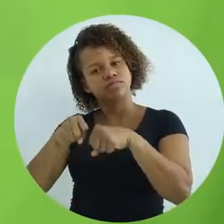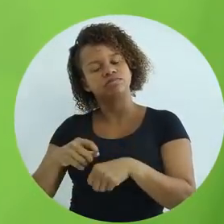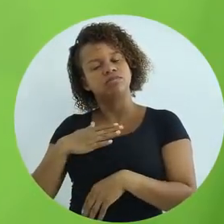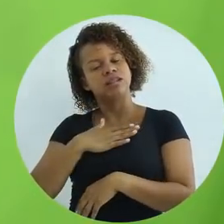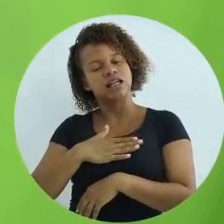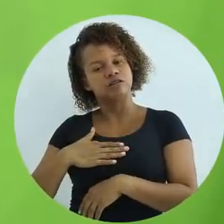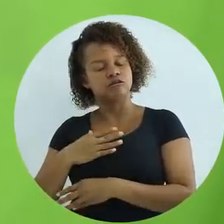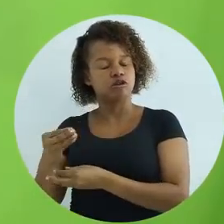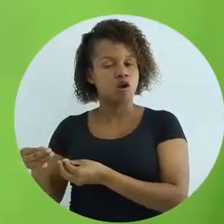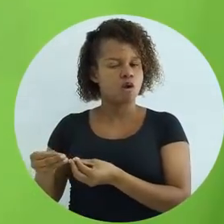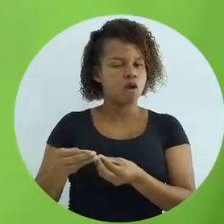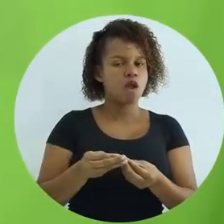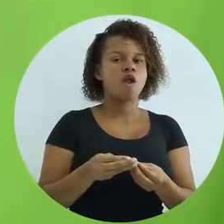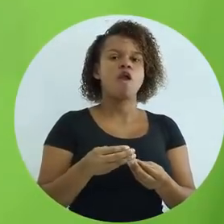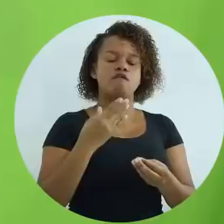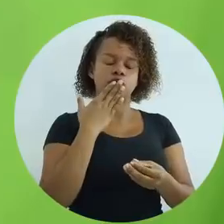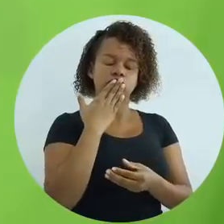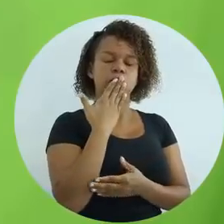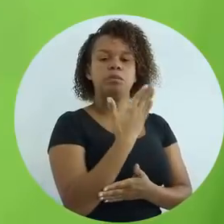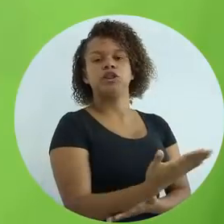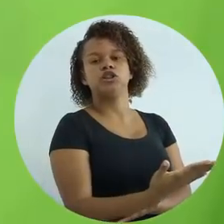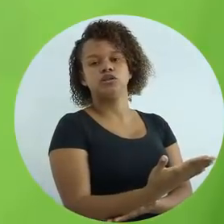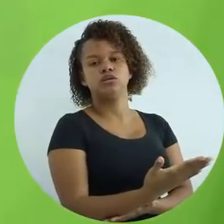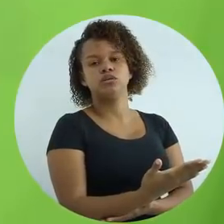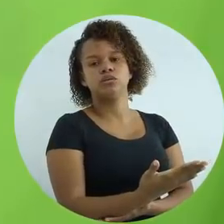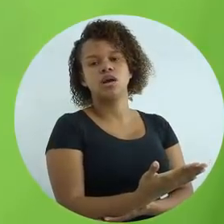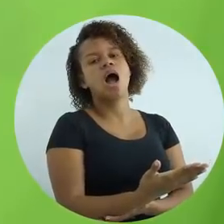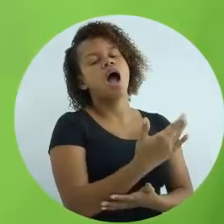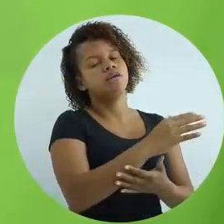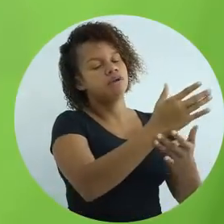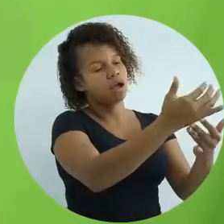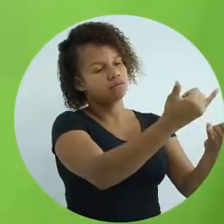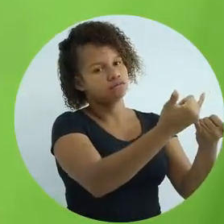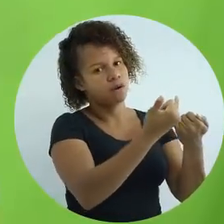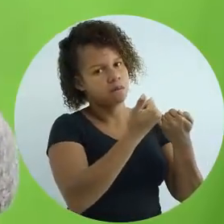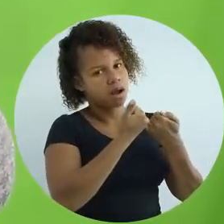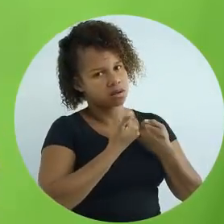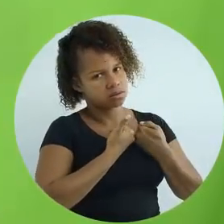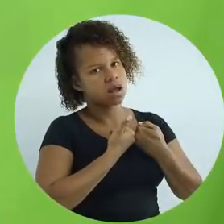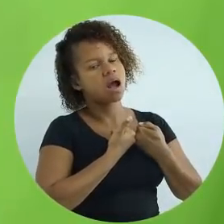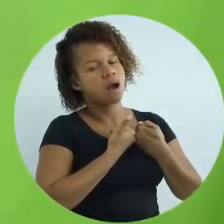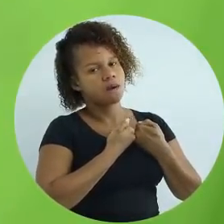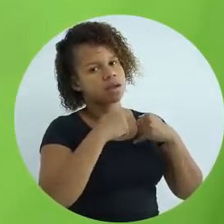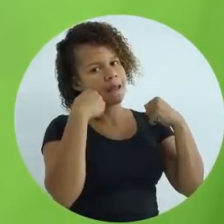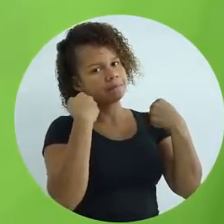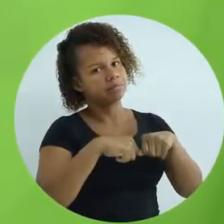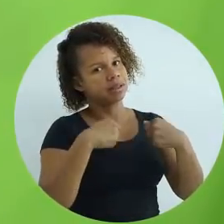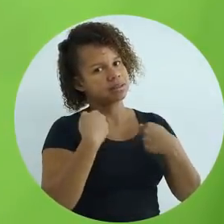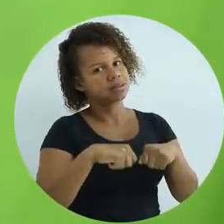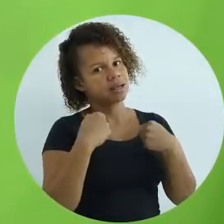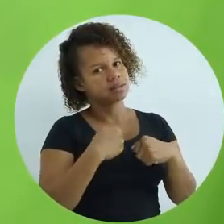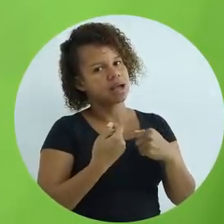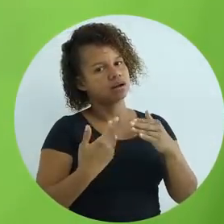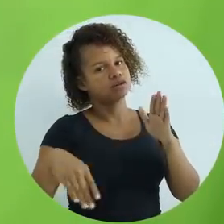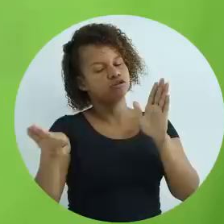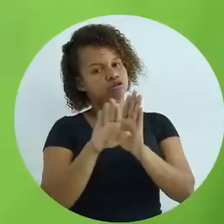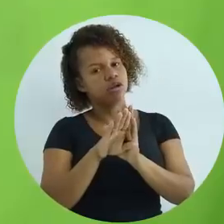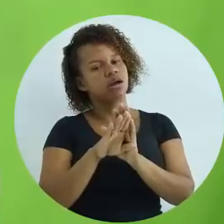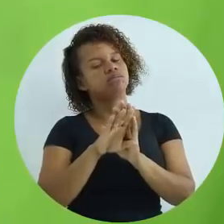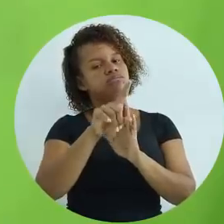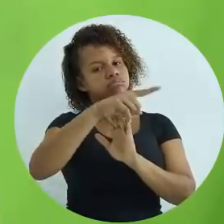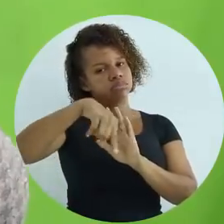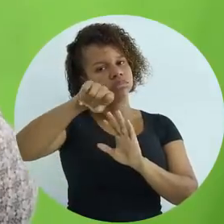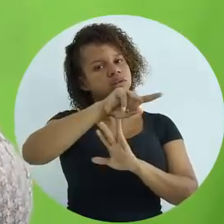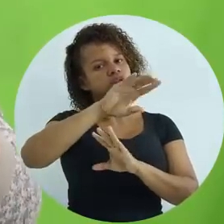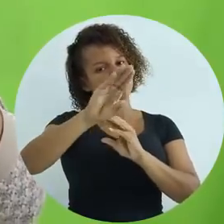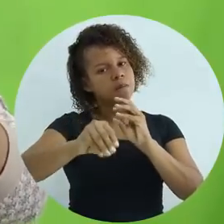demanda agora, eu vou efetuar um pedido. Aí vem a informação do pedido, que é o que é necessário chegar na cadeia de